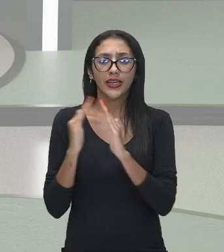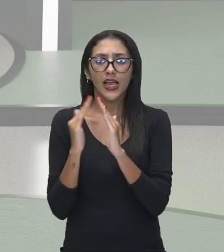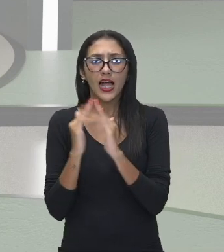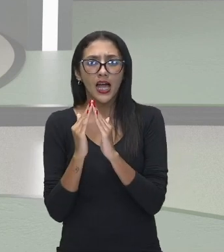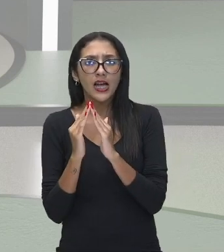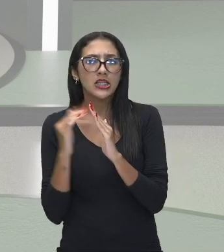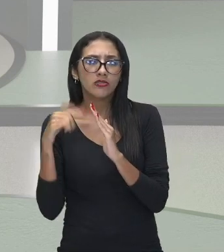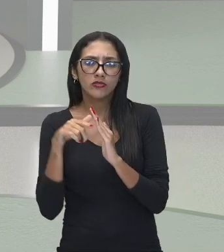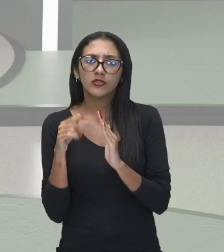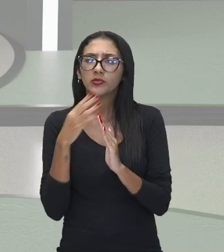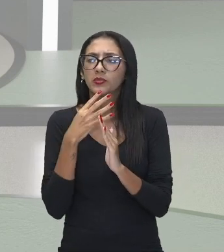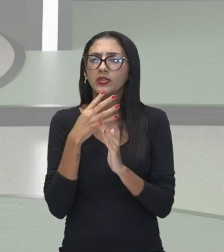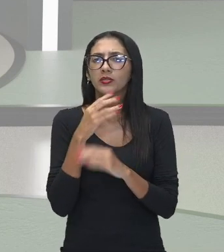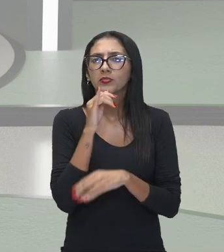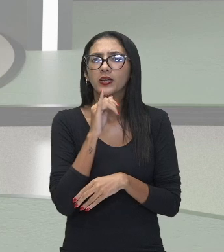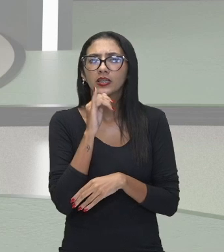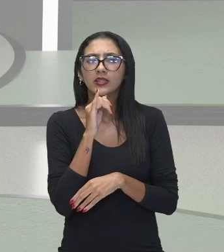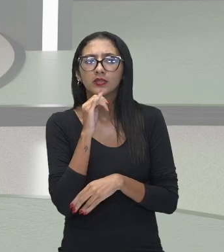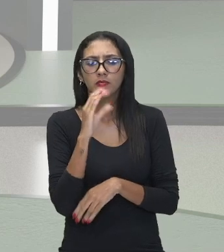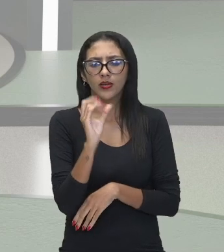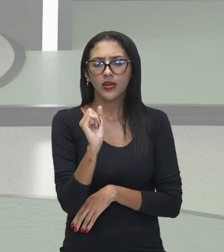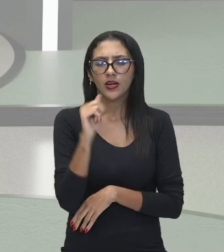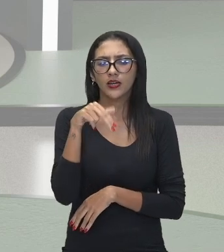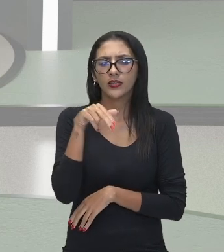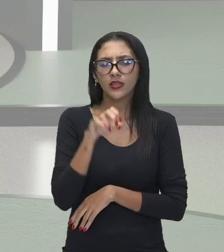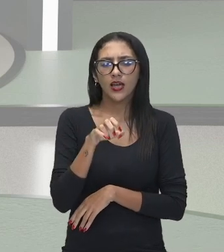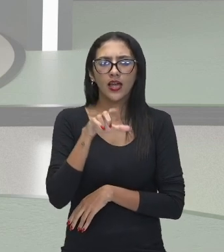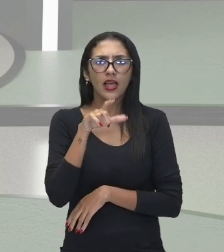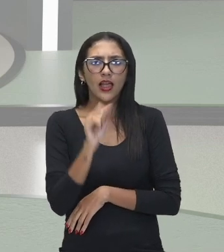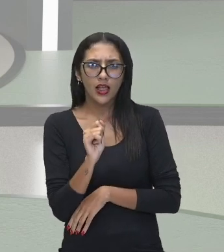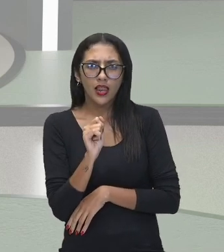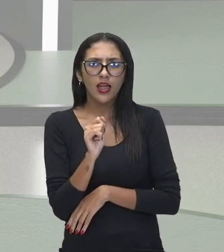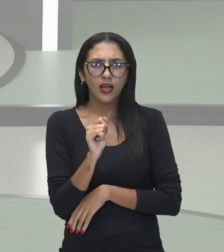encontrar também a canela. Você sente o cheiro da canela.